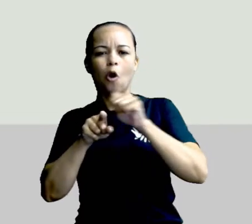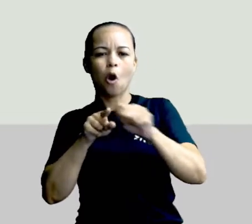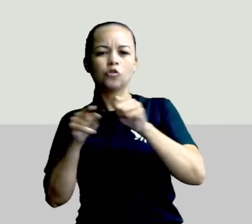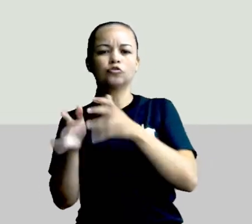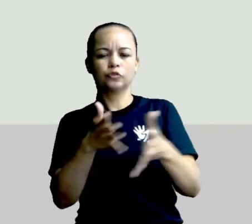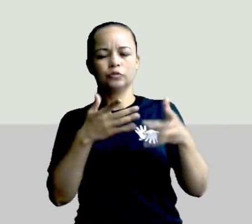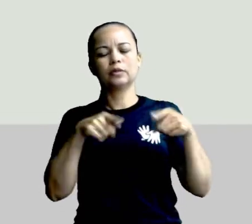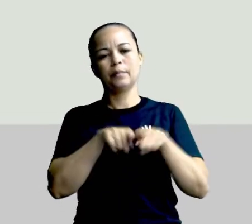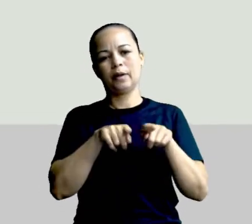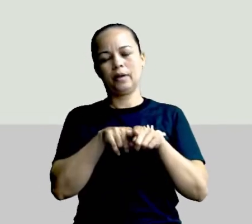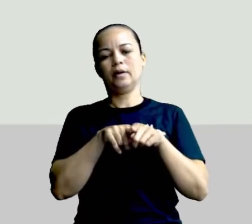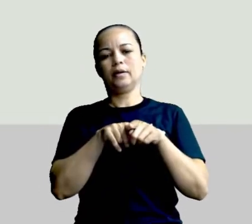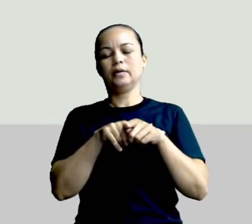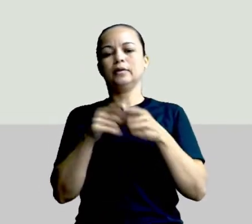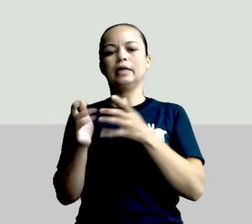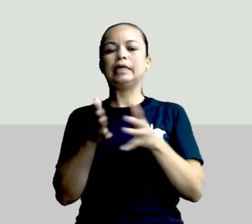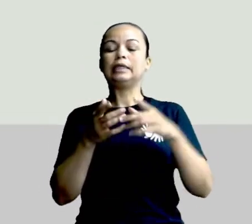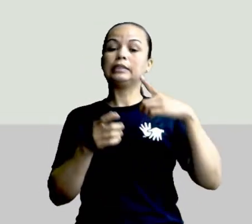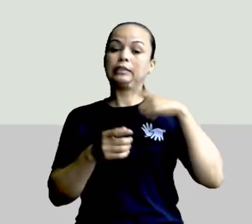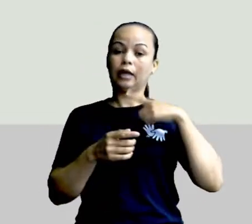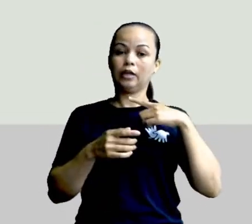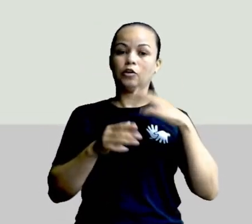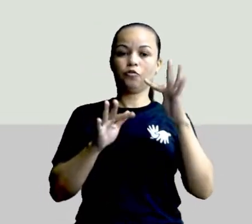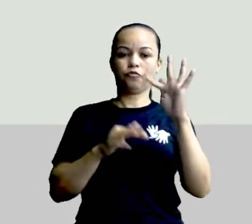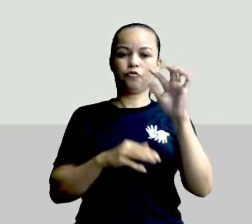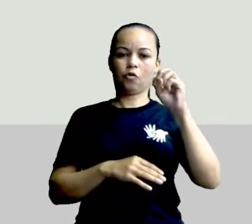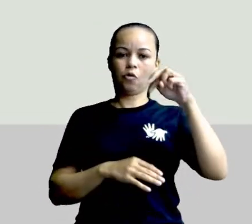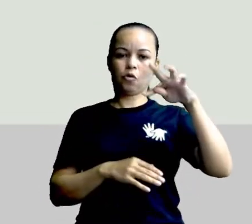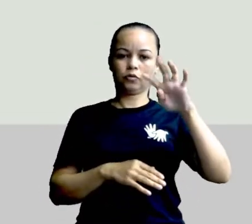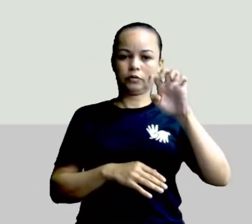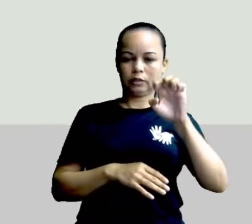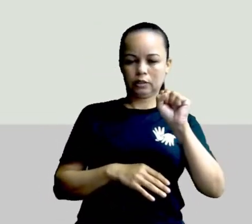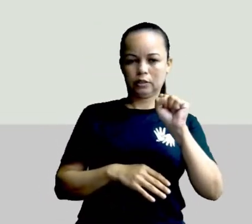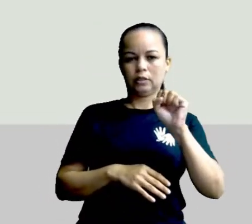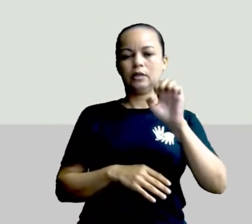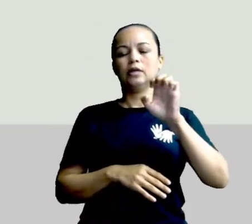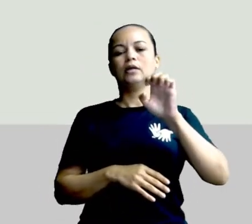primária. E tem também fonte de luz secundária, ou seja, não